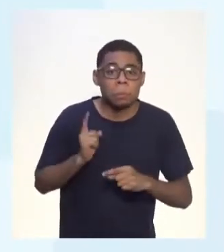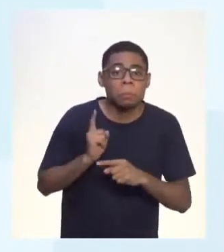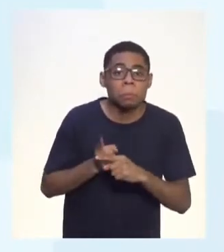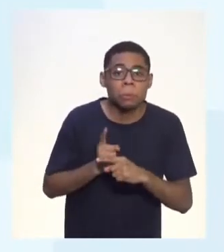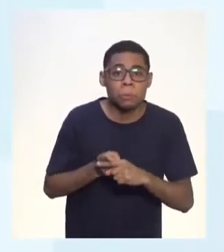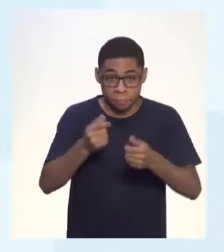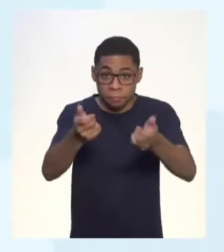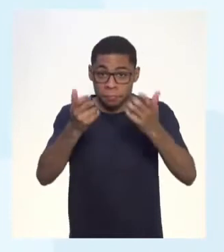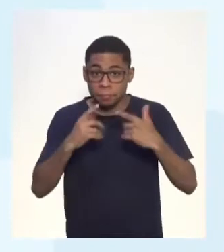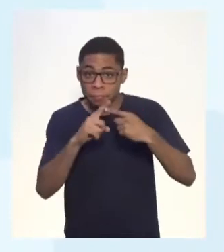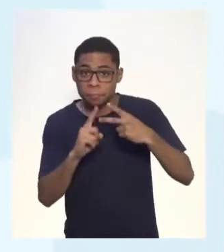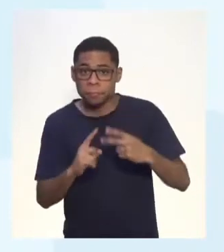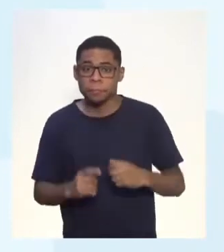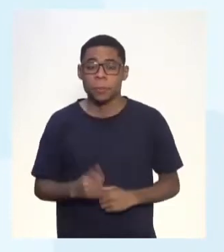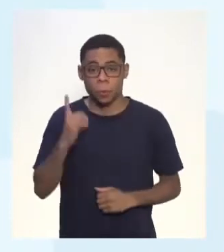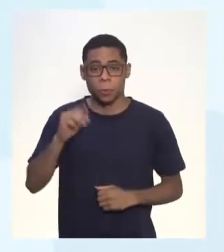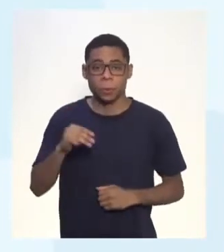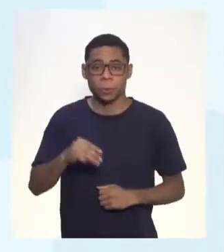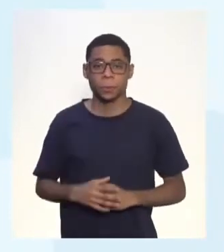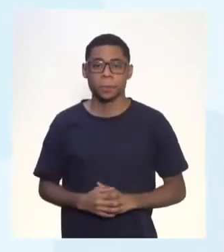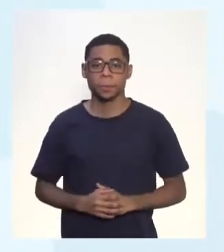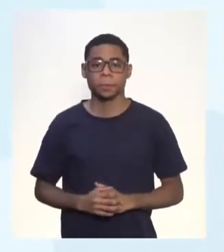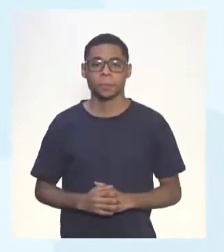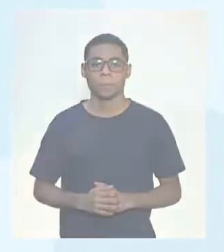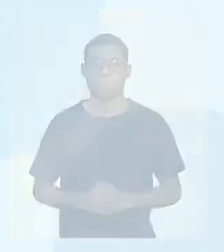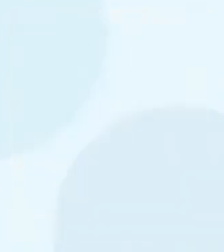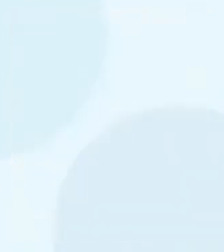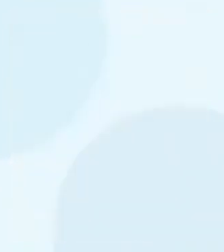quê? 1 minuto.